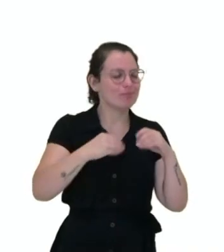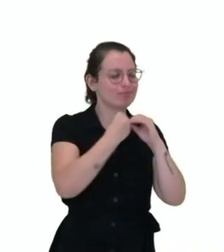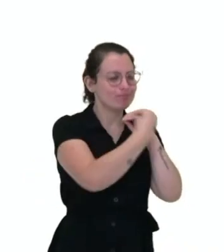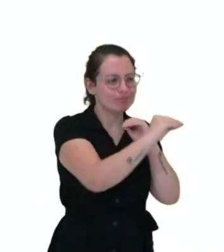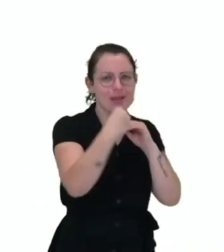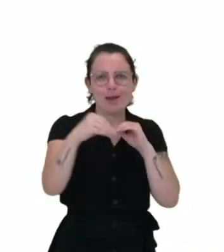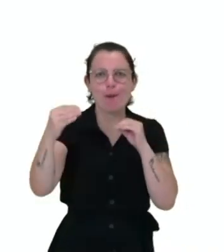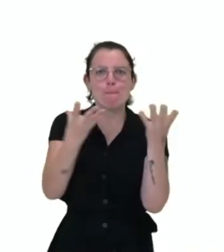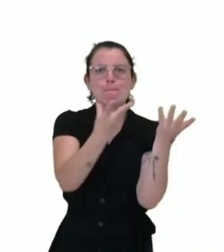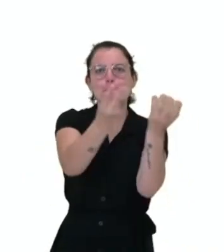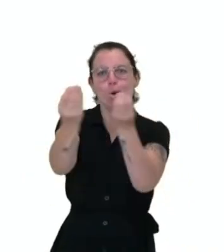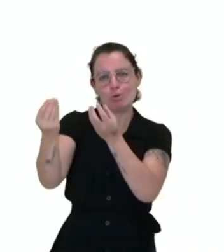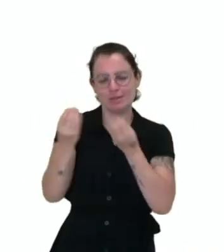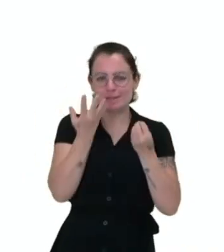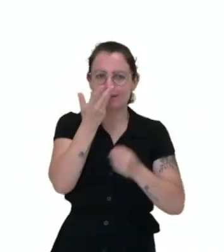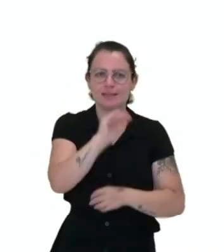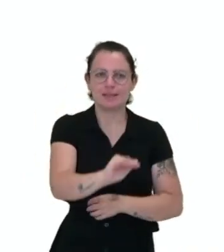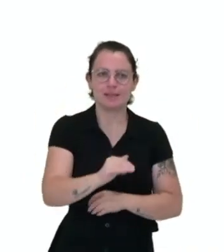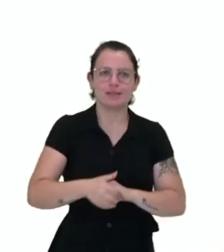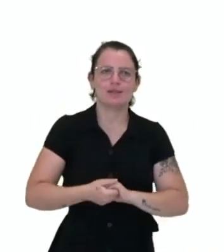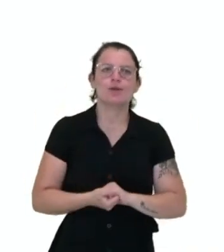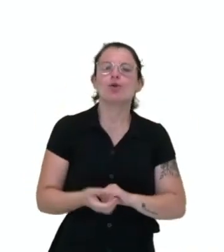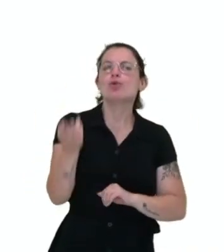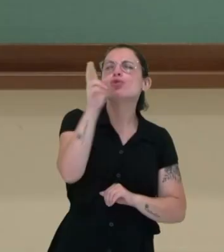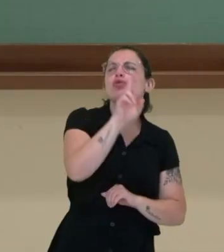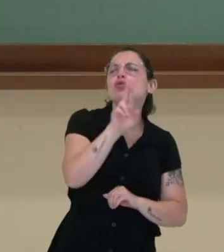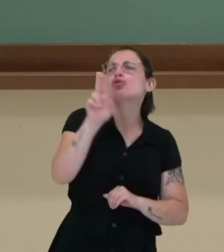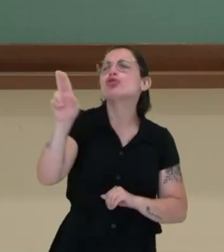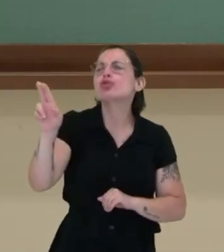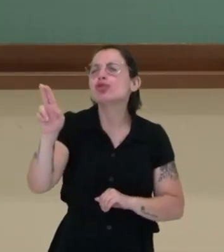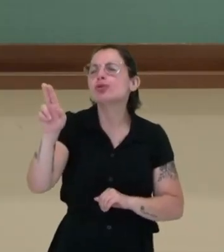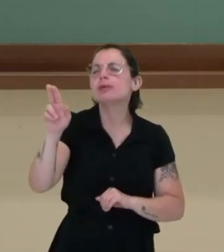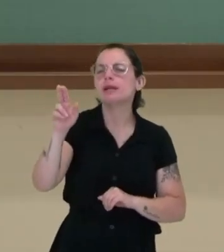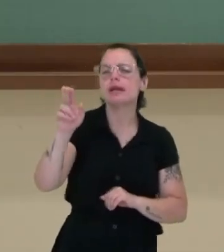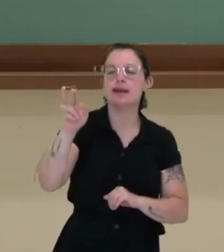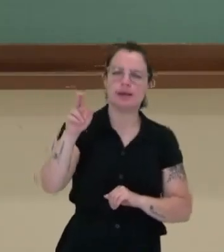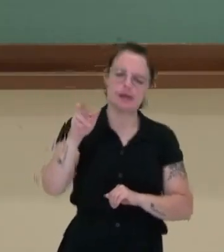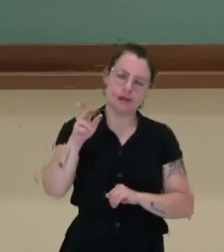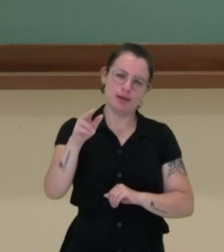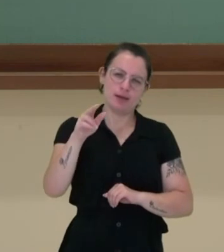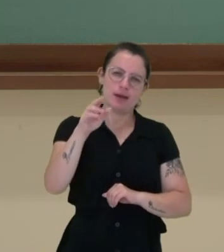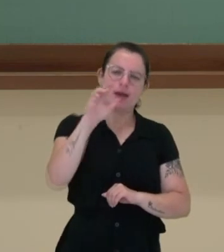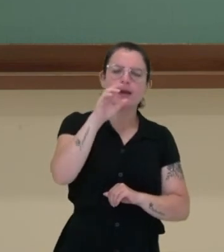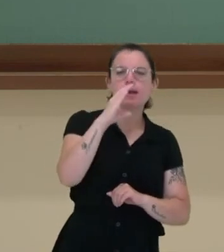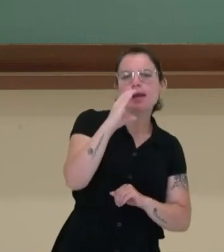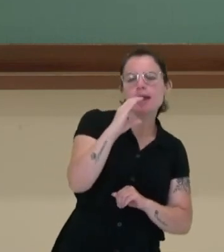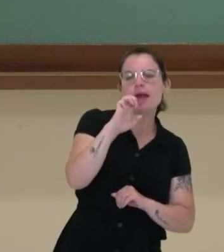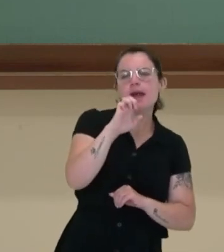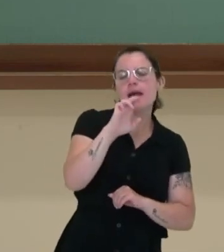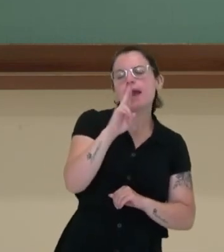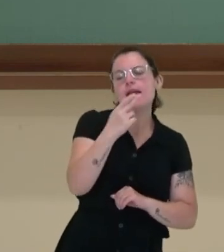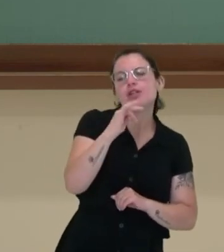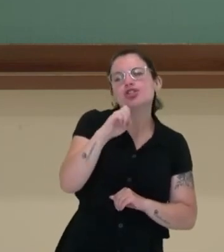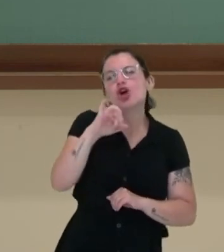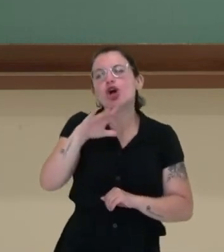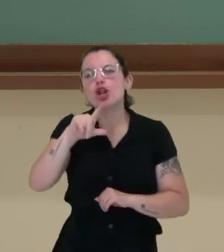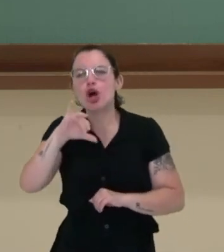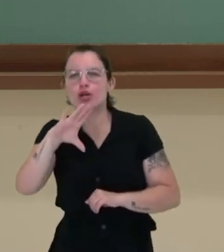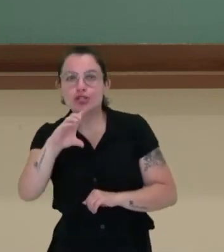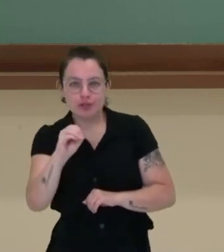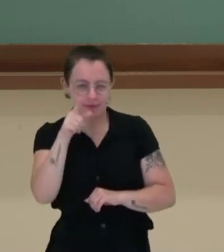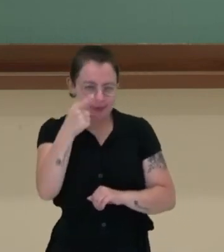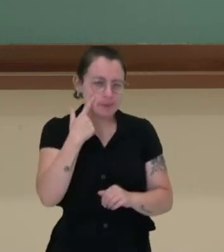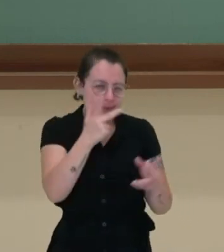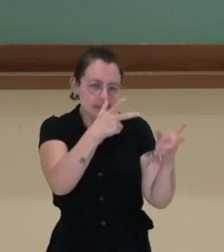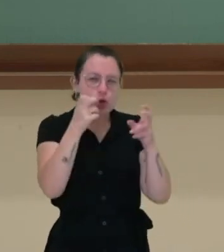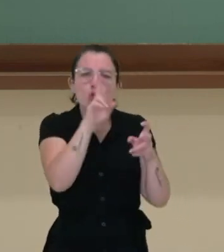outras. Qual é o nome do agente etiológico da catapora? Ai, você prestou atenção